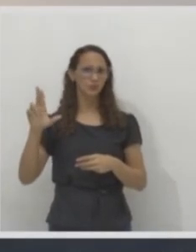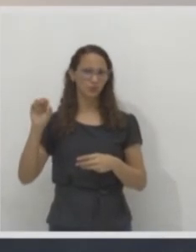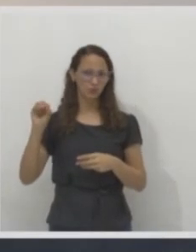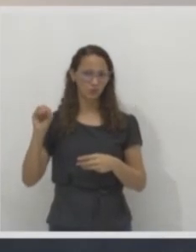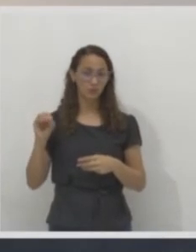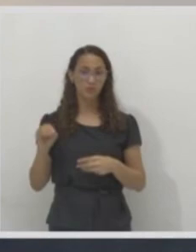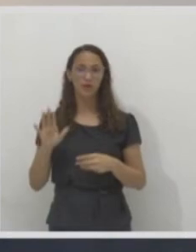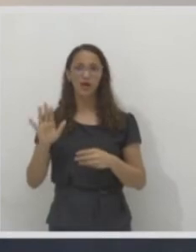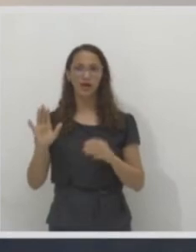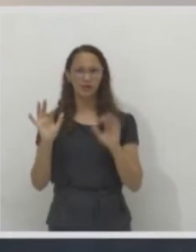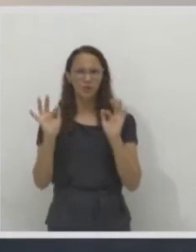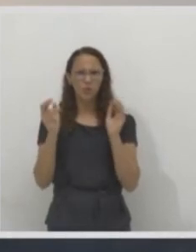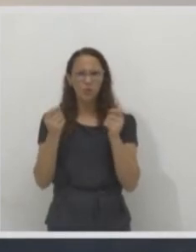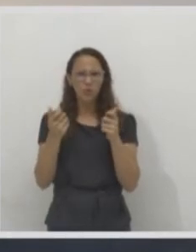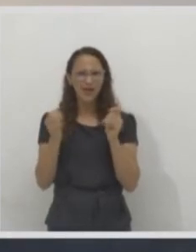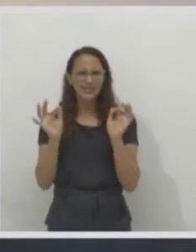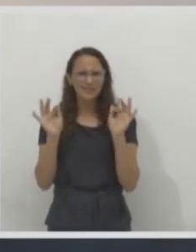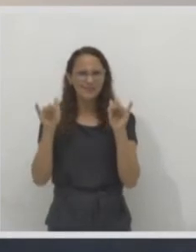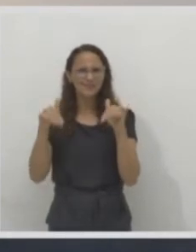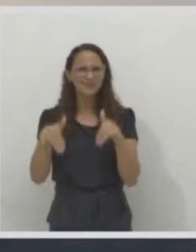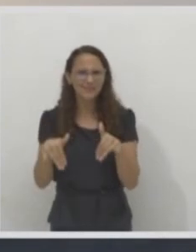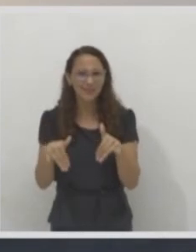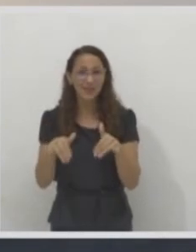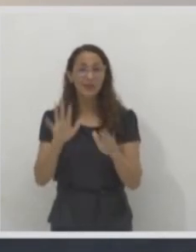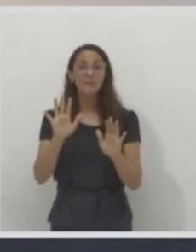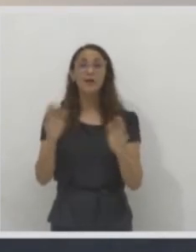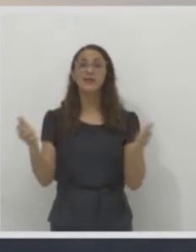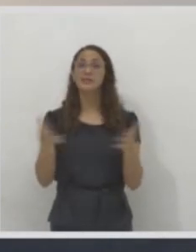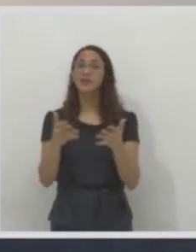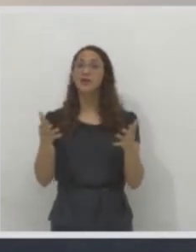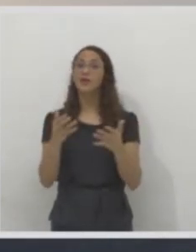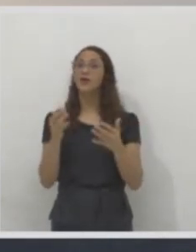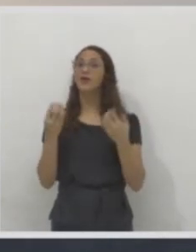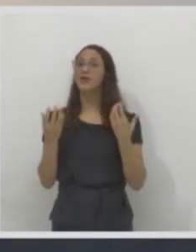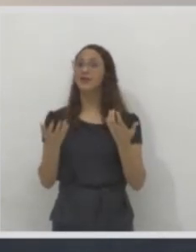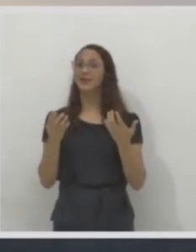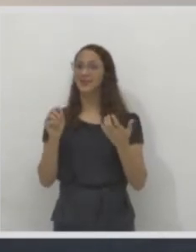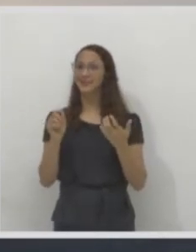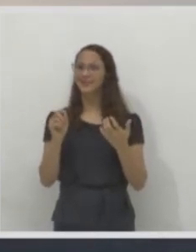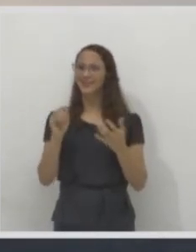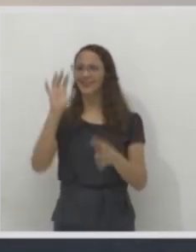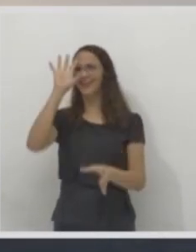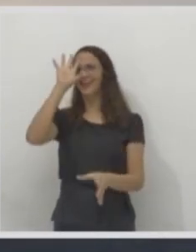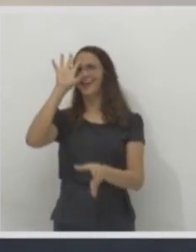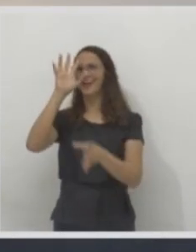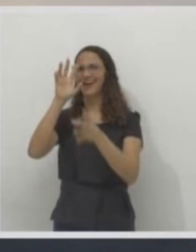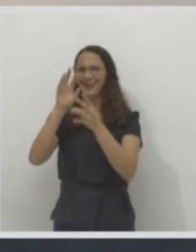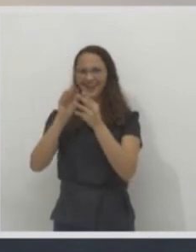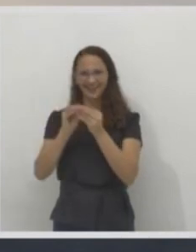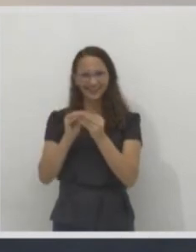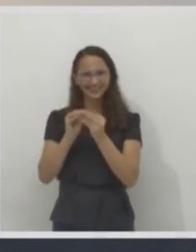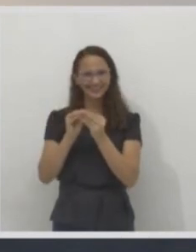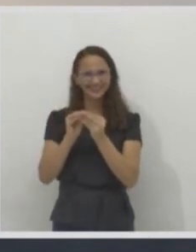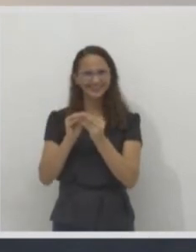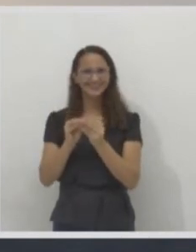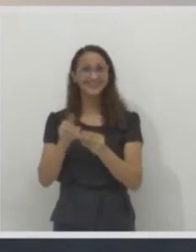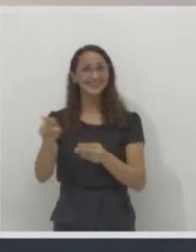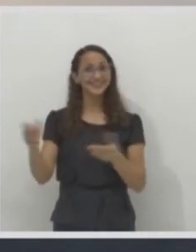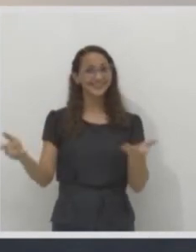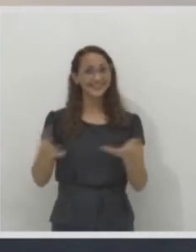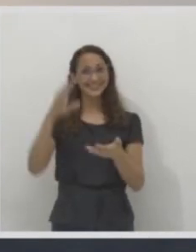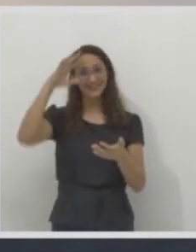quero propor vocês a um resumo, porque hoje vocês aprenderam que os triângulos podem